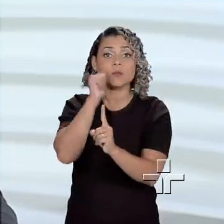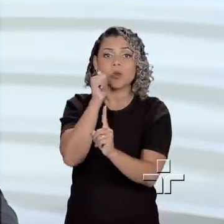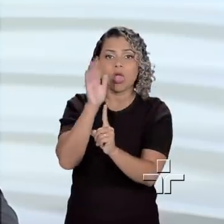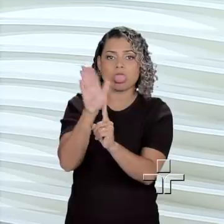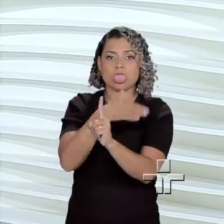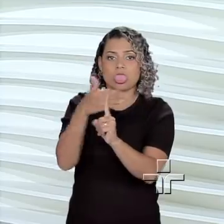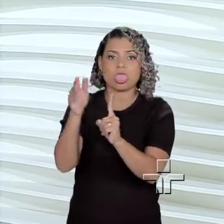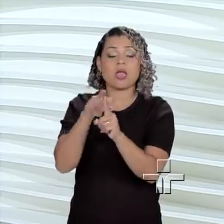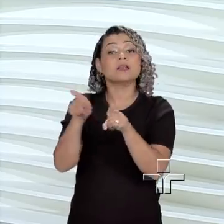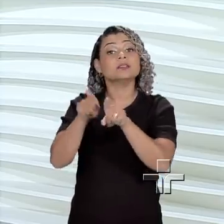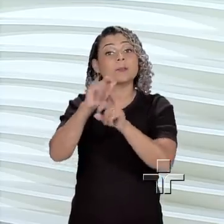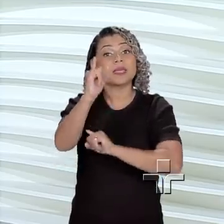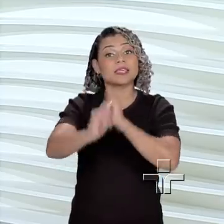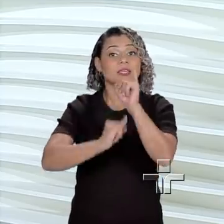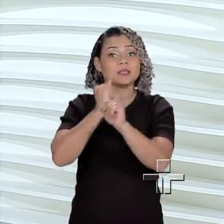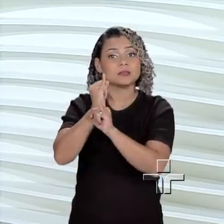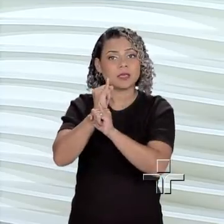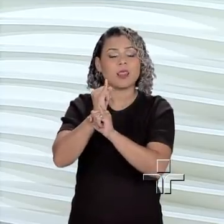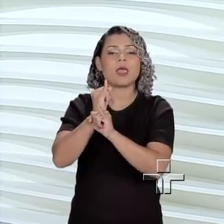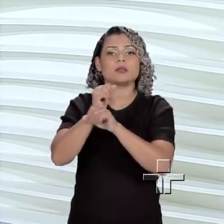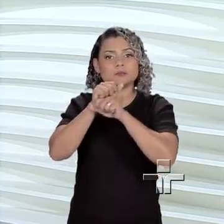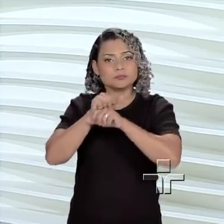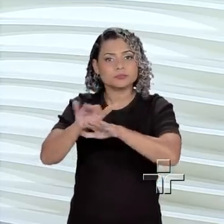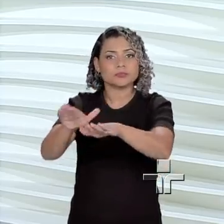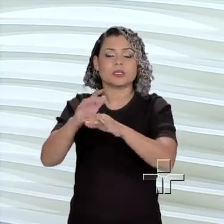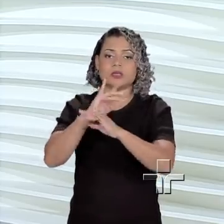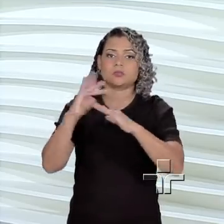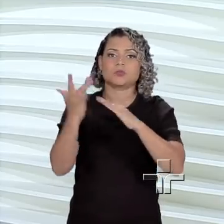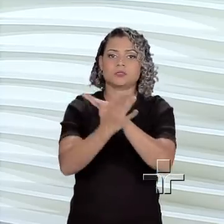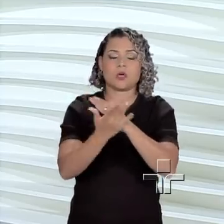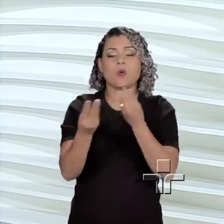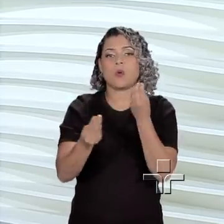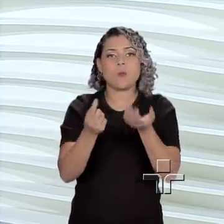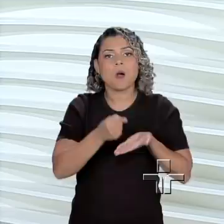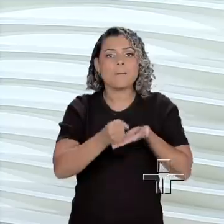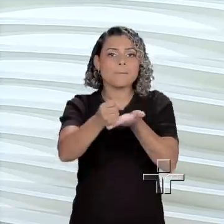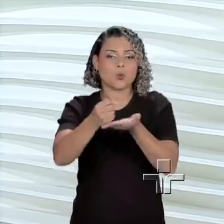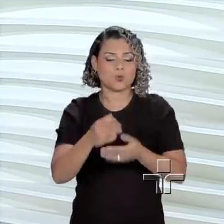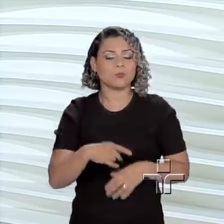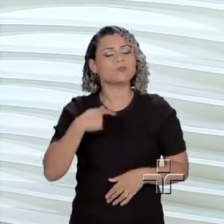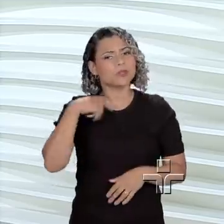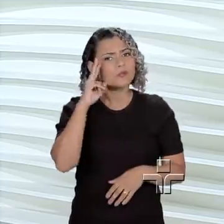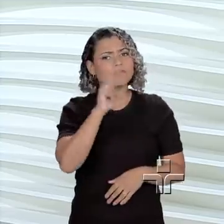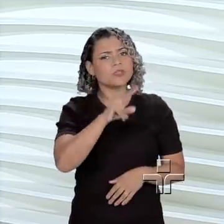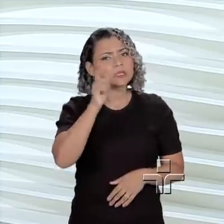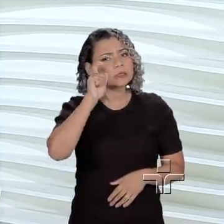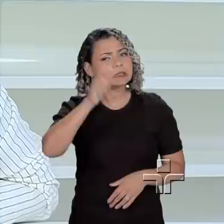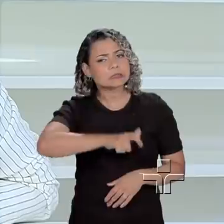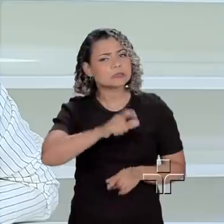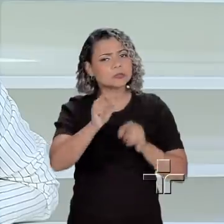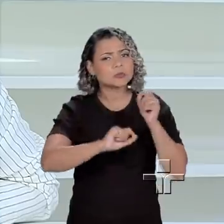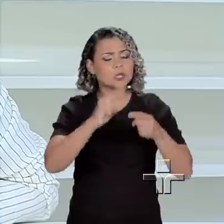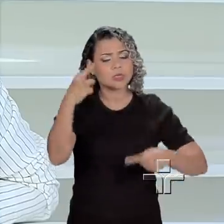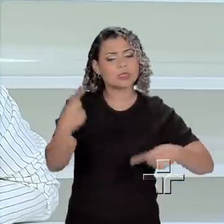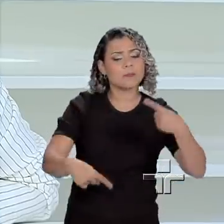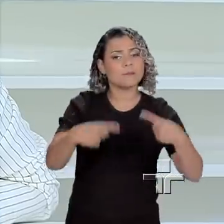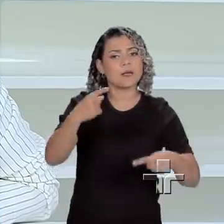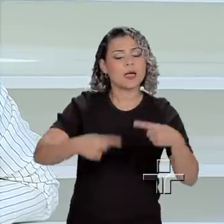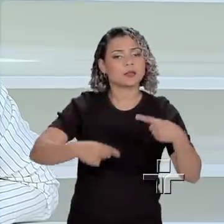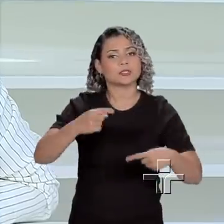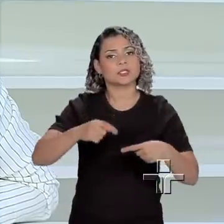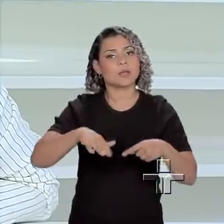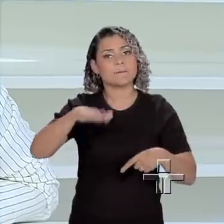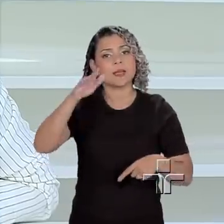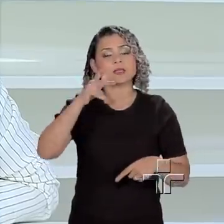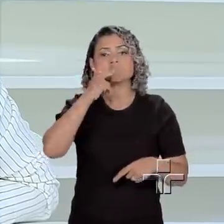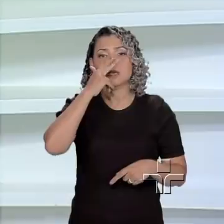redes sociais e também as redes de apoio que elas encontram. E um ponto que eu achei muito interessante é como esse debate é muito intelectualizado ainda, porque a gente